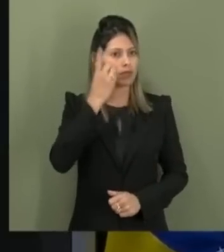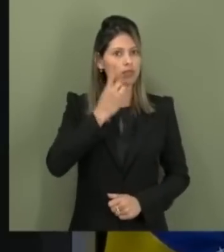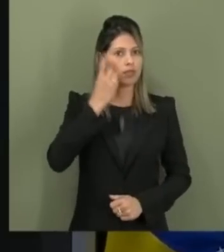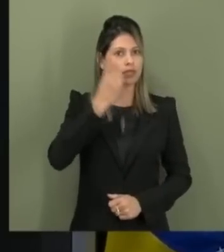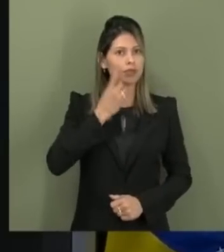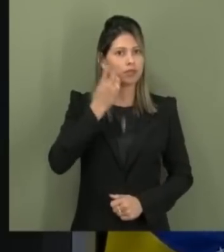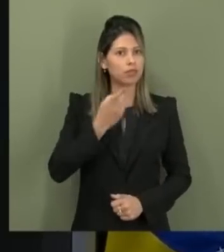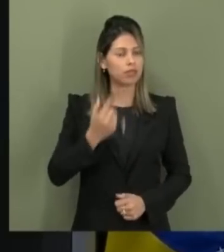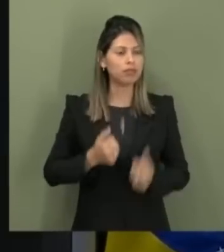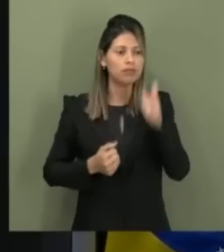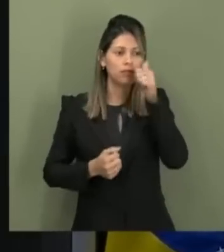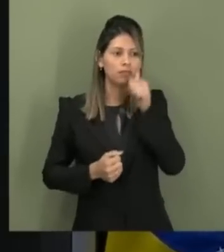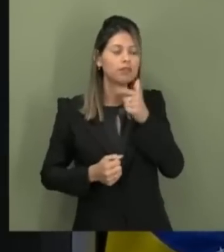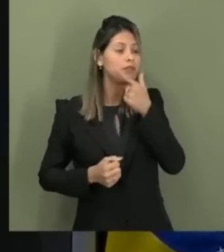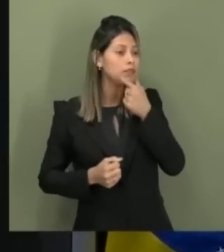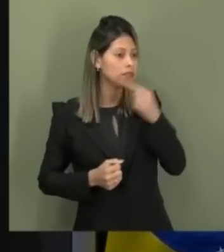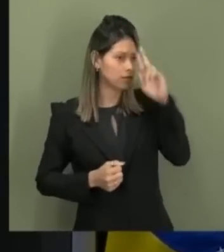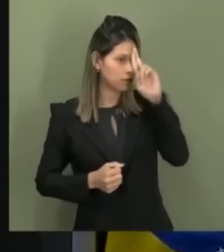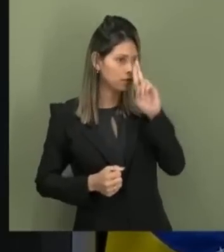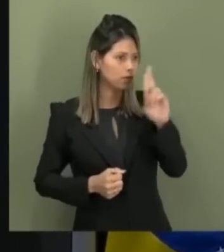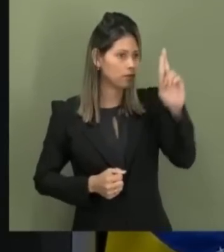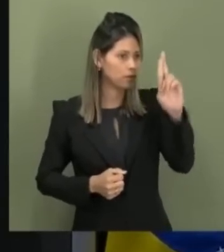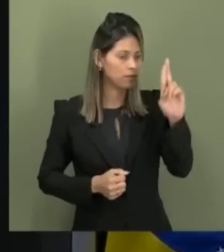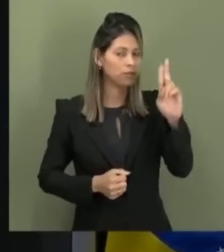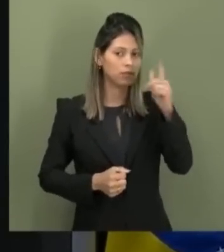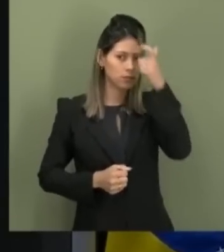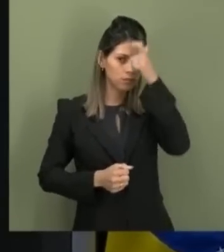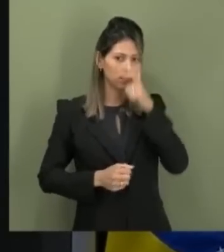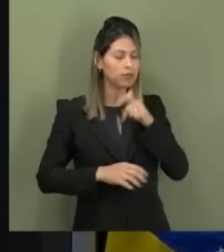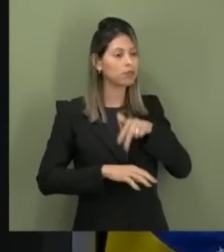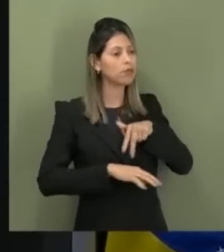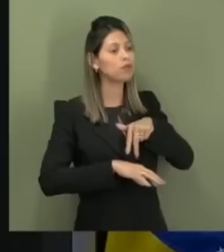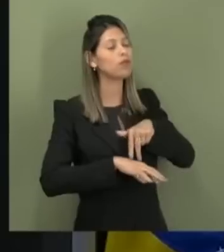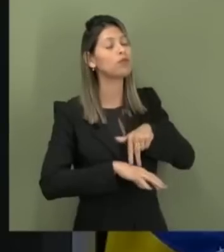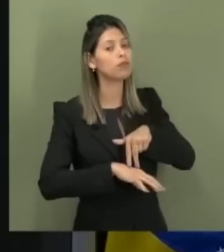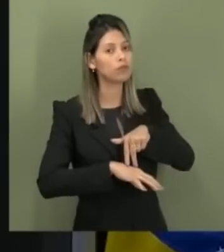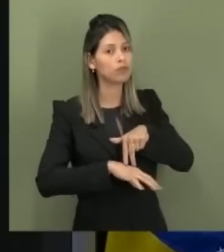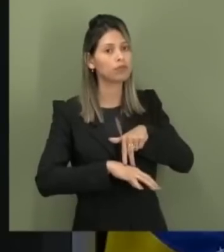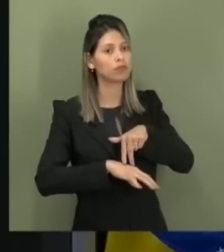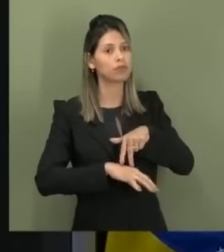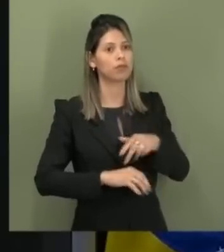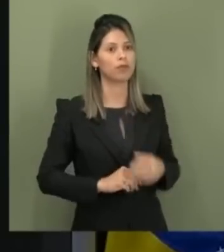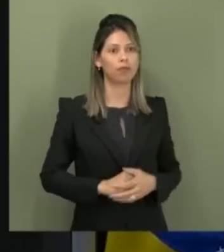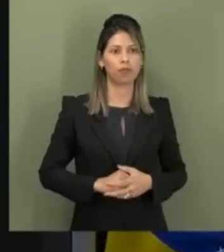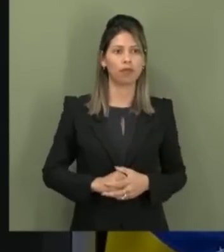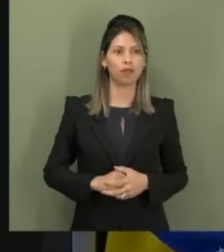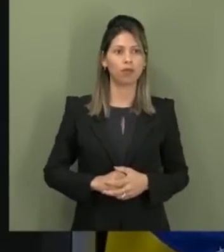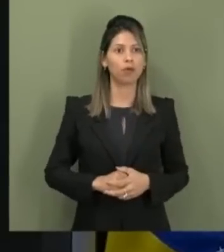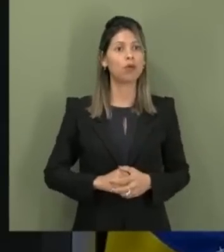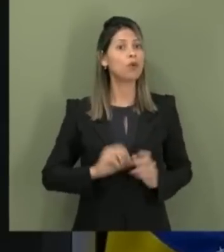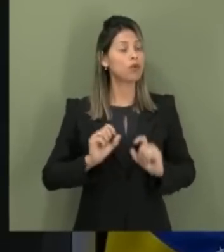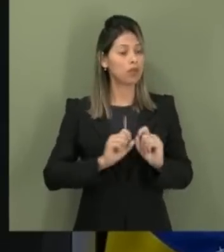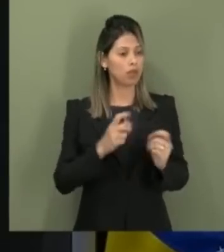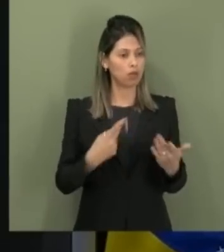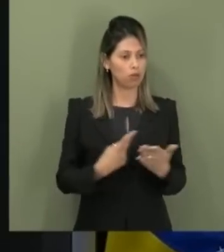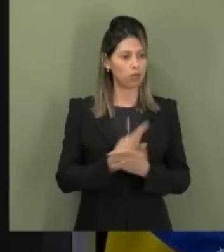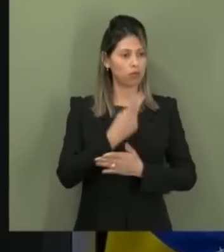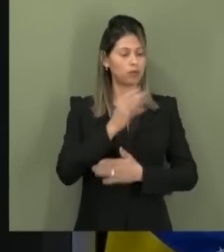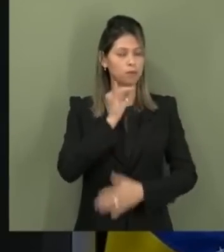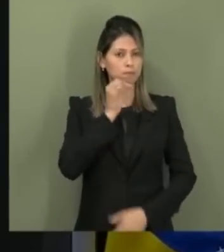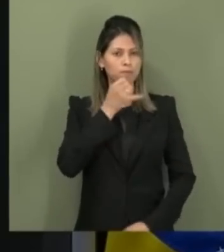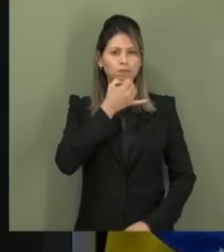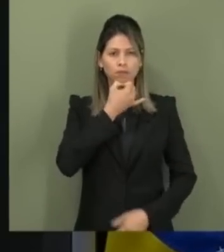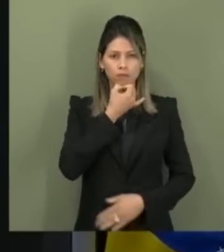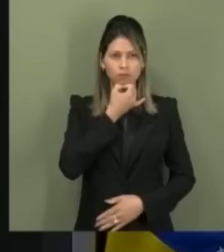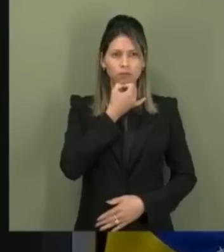senhores. Eu venho à tribuna hoje, presidente, em decorrência de um fato lamentável